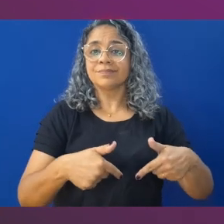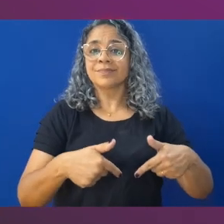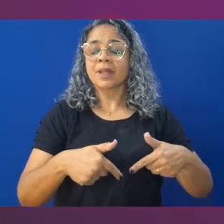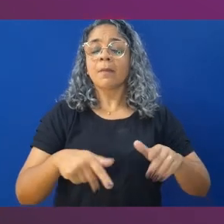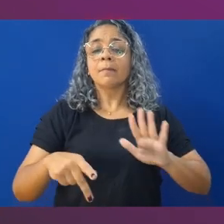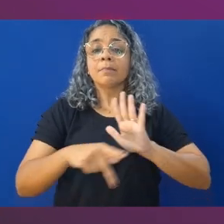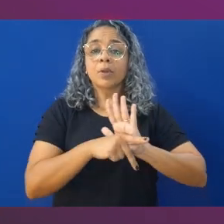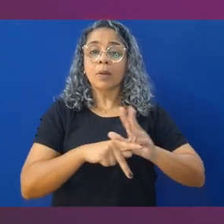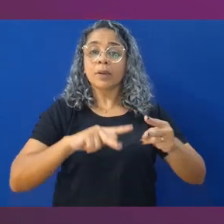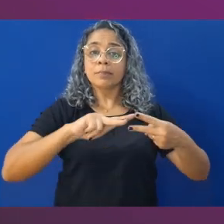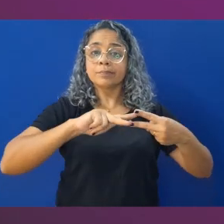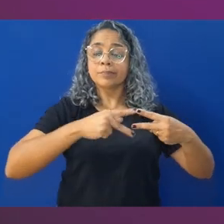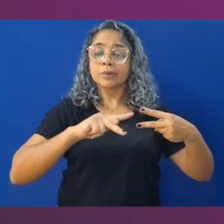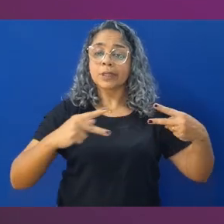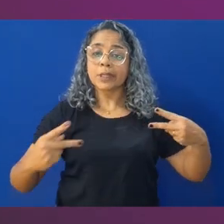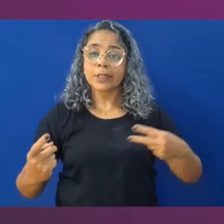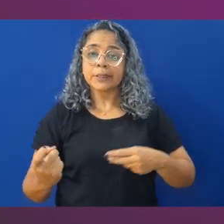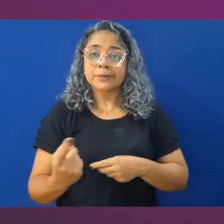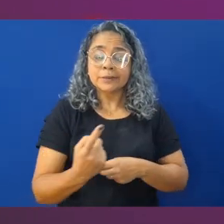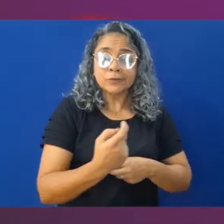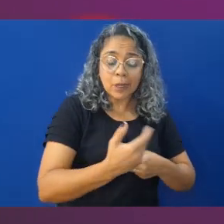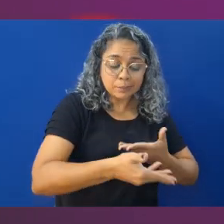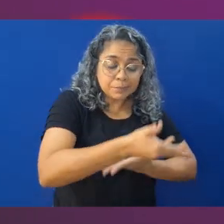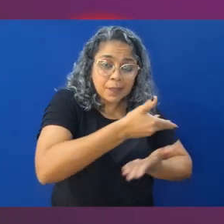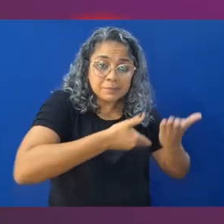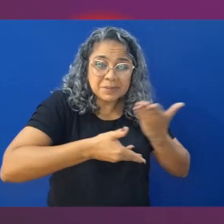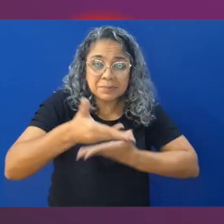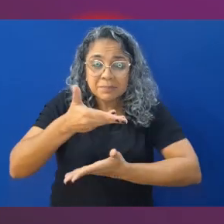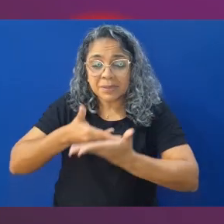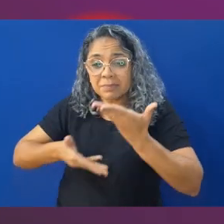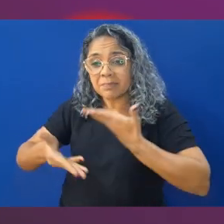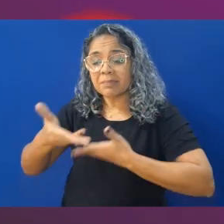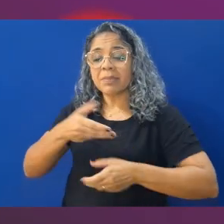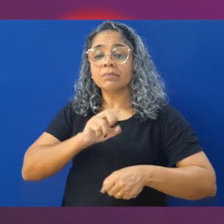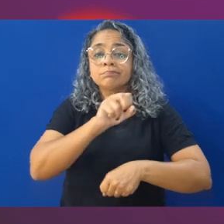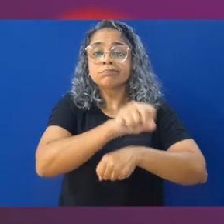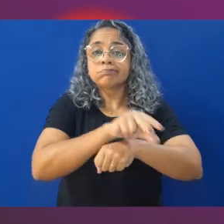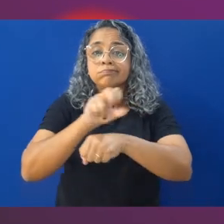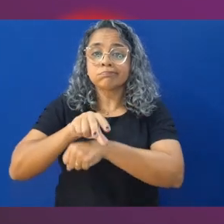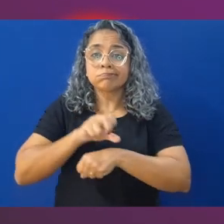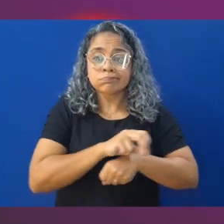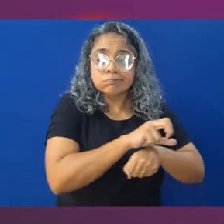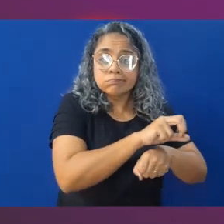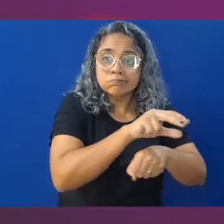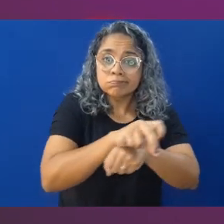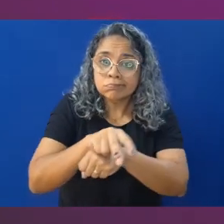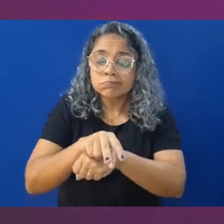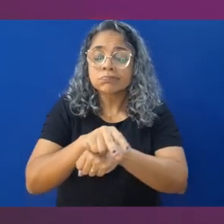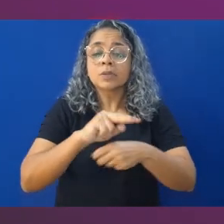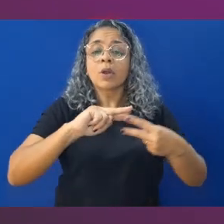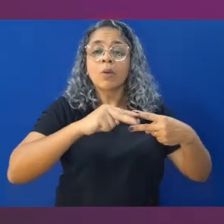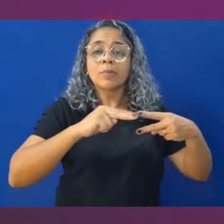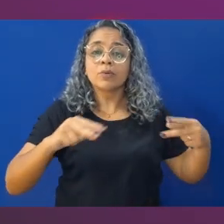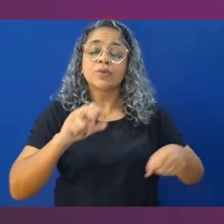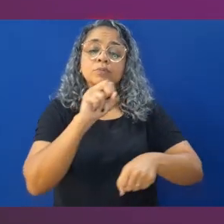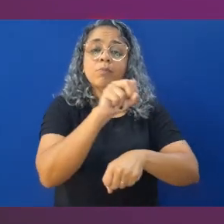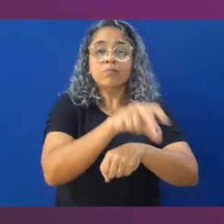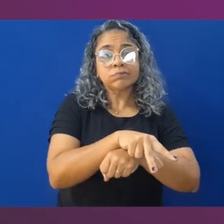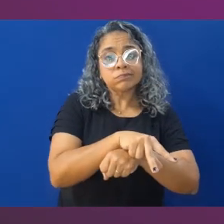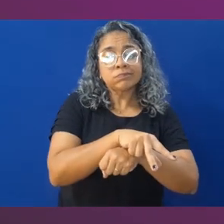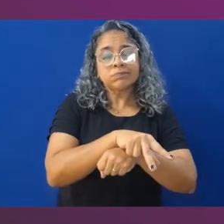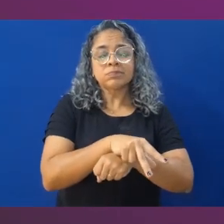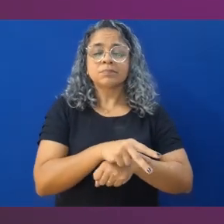As proteínas individuais sofrerão futuras interações. O processamento das proteínas virais pela